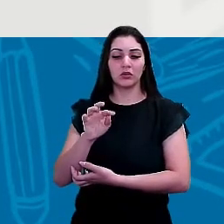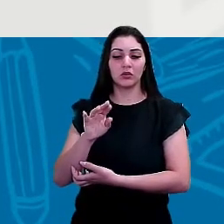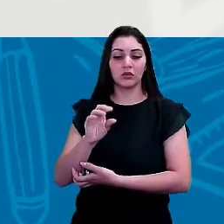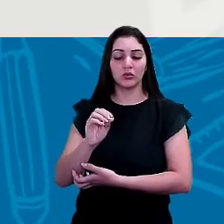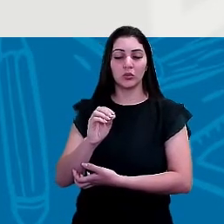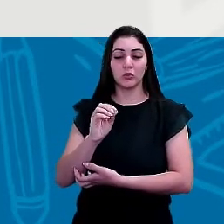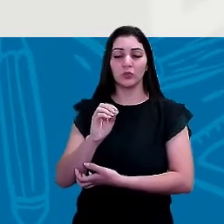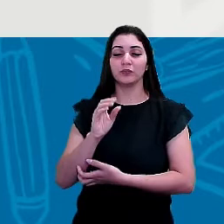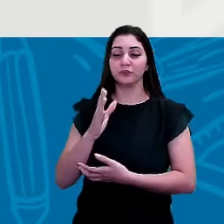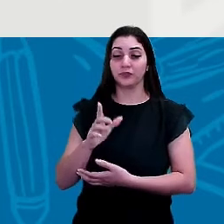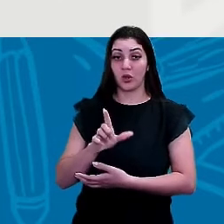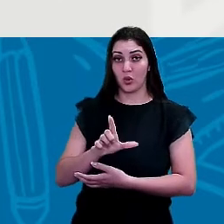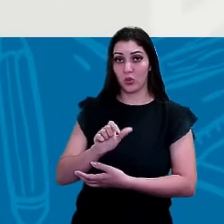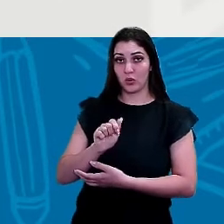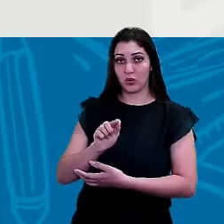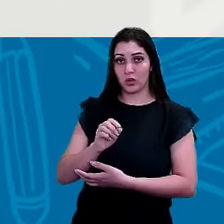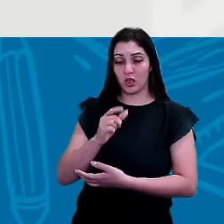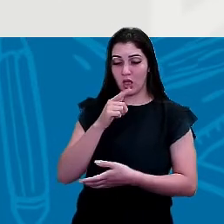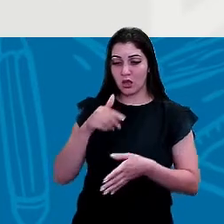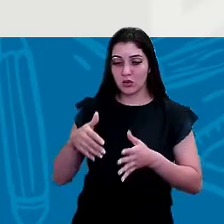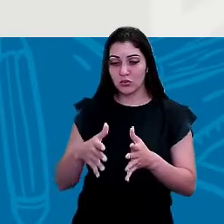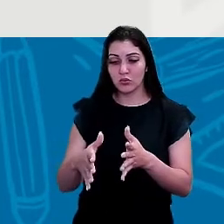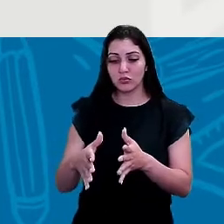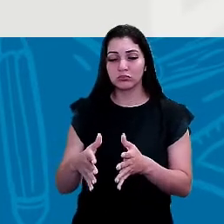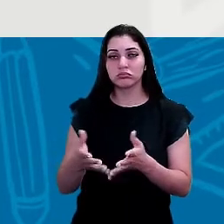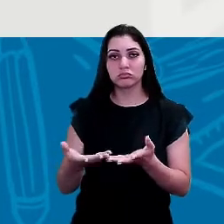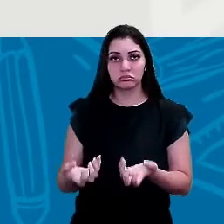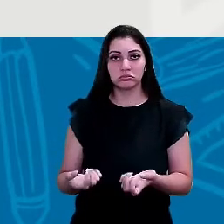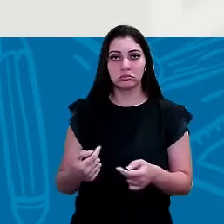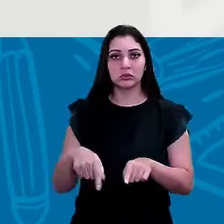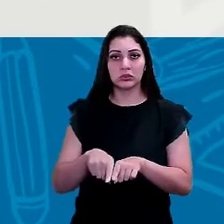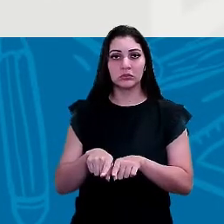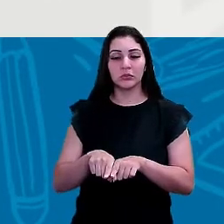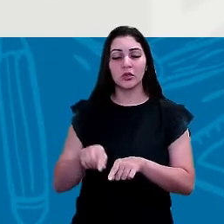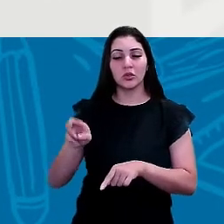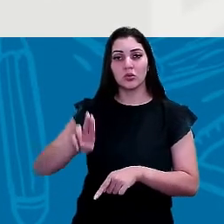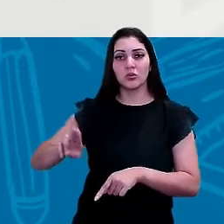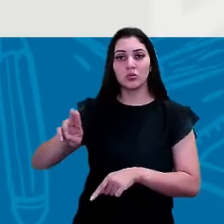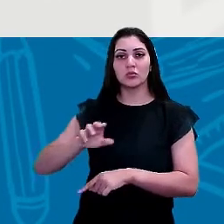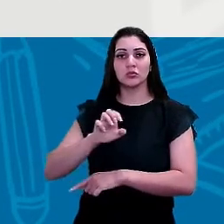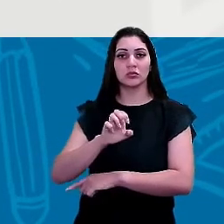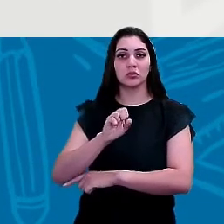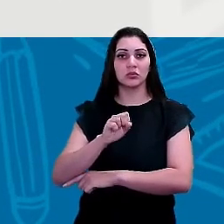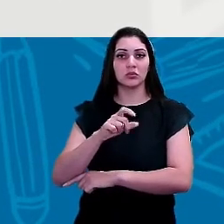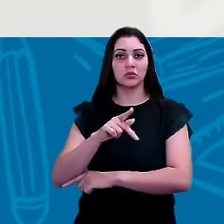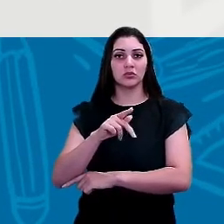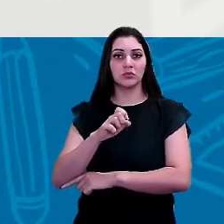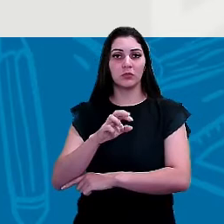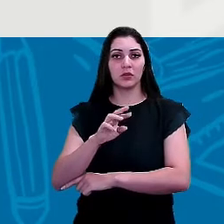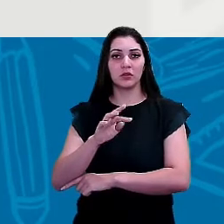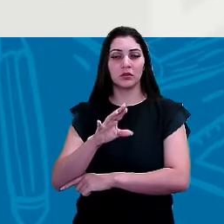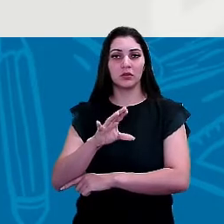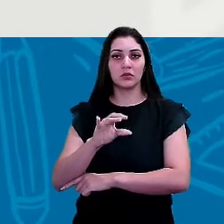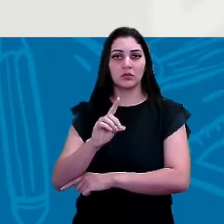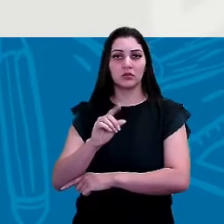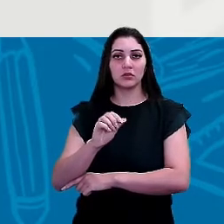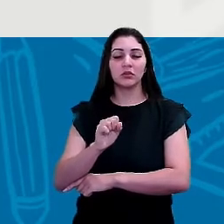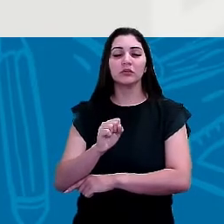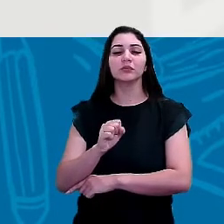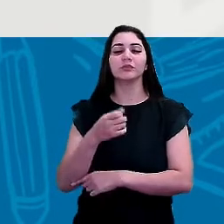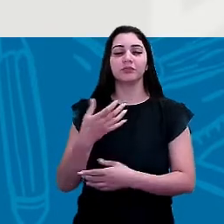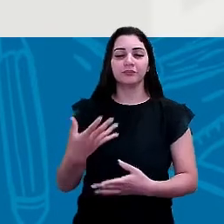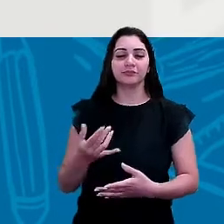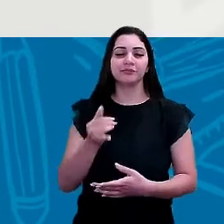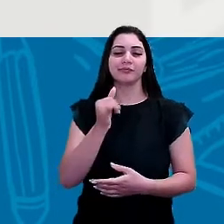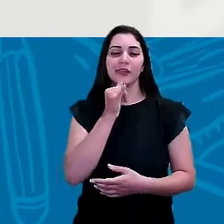também trazer a questão do aterro, mas ali na frente, o uso de pesticidas, Questão dos esgotos, né? As praias viram e